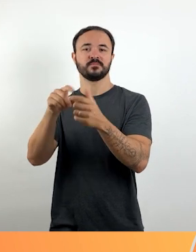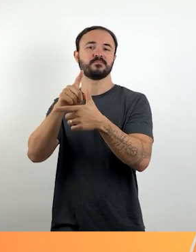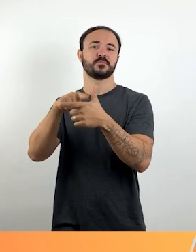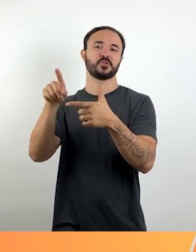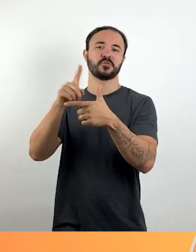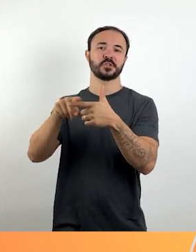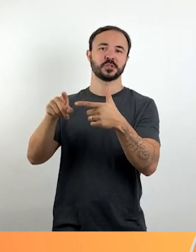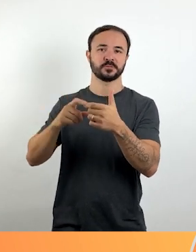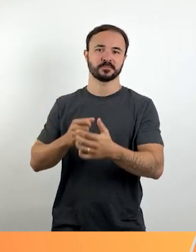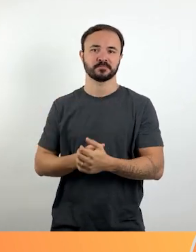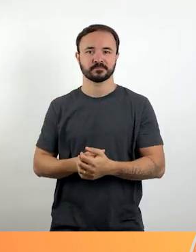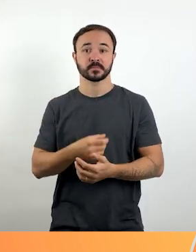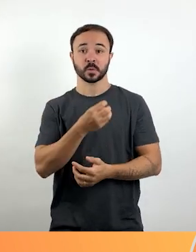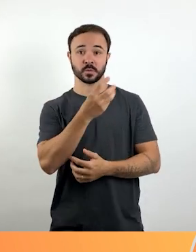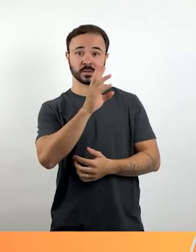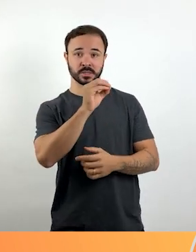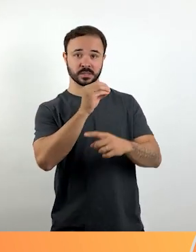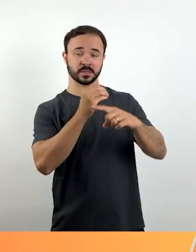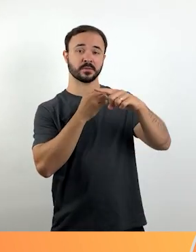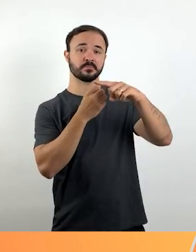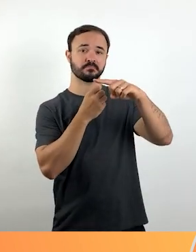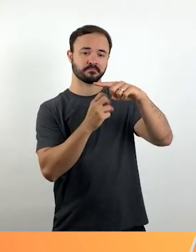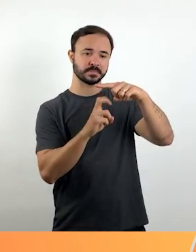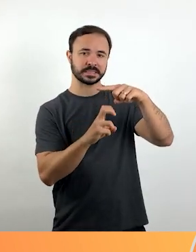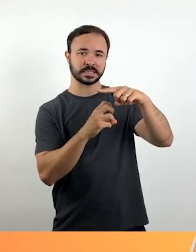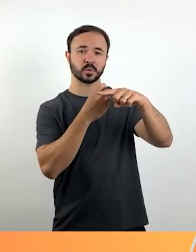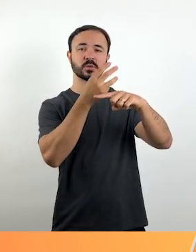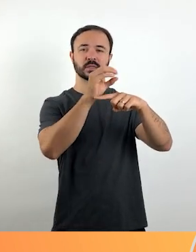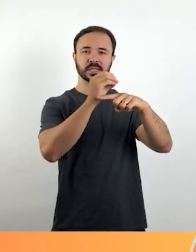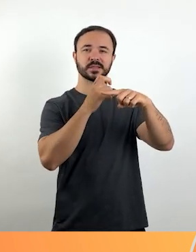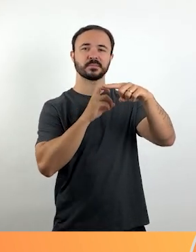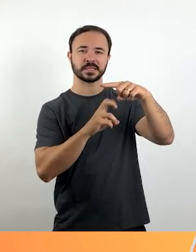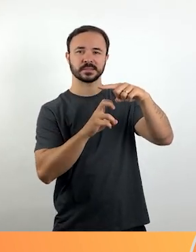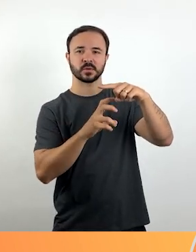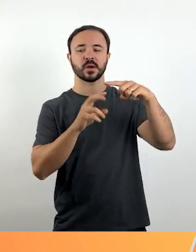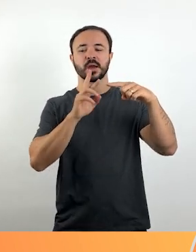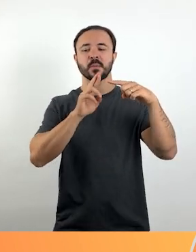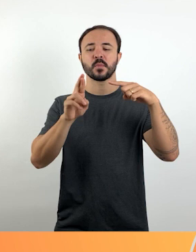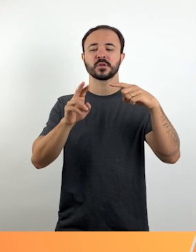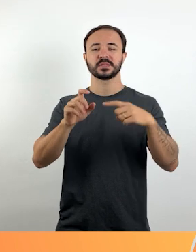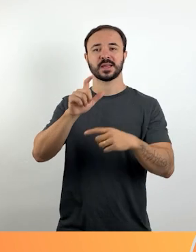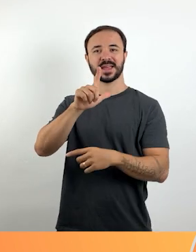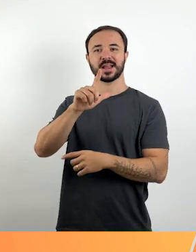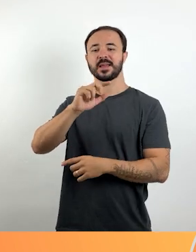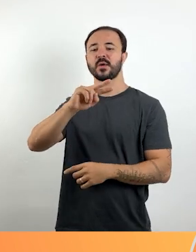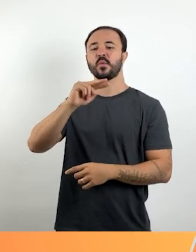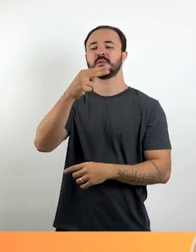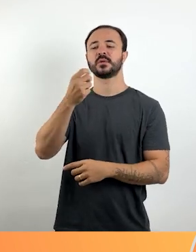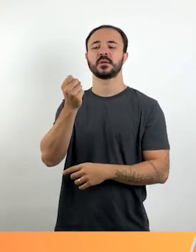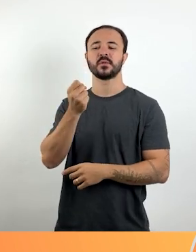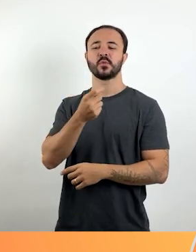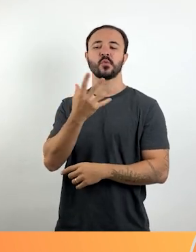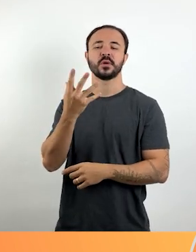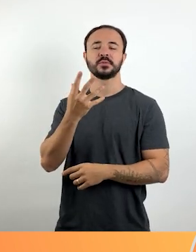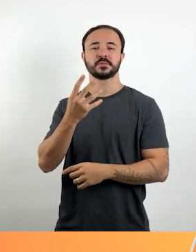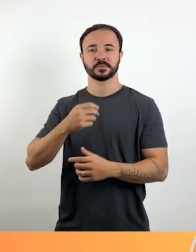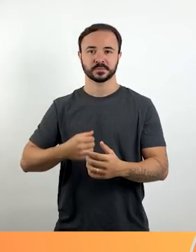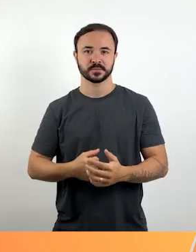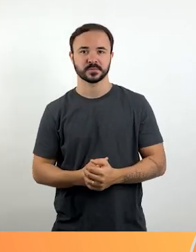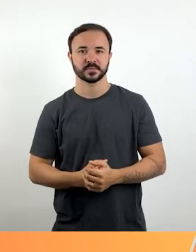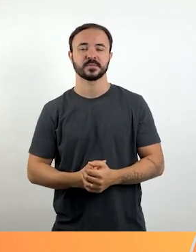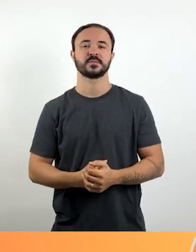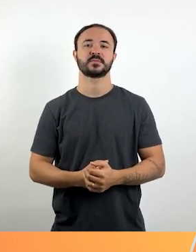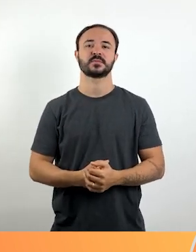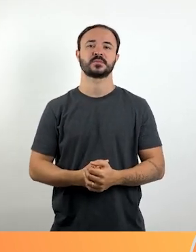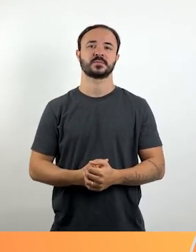30 dividido para 5, logo L ao quadrado vai ser igual